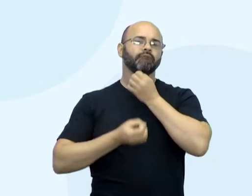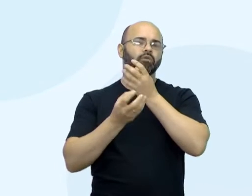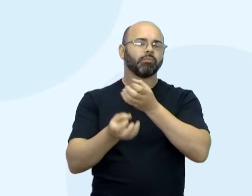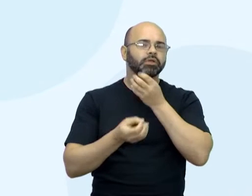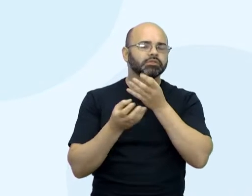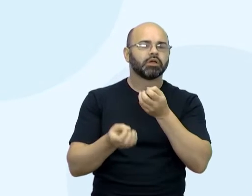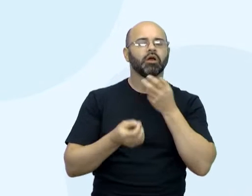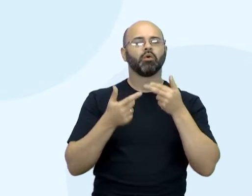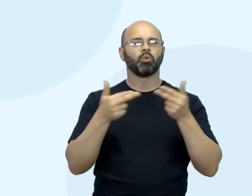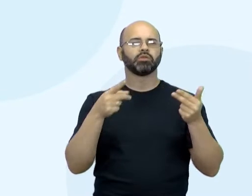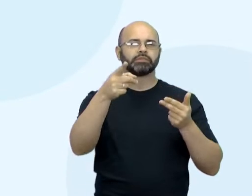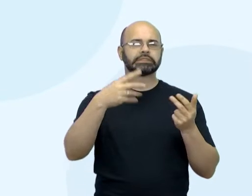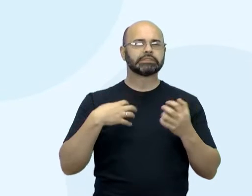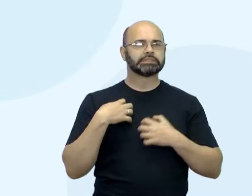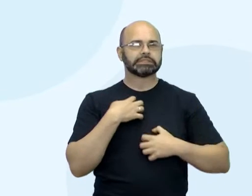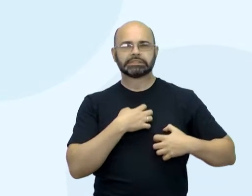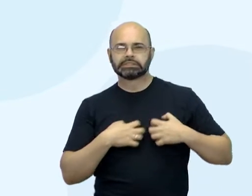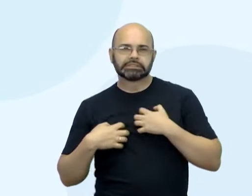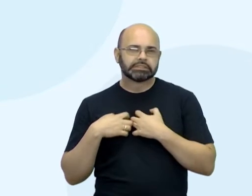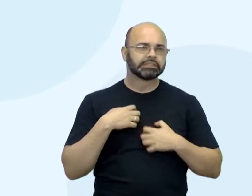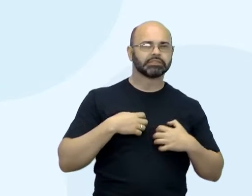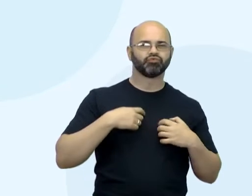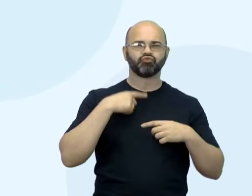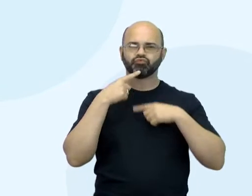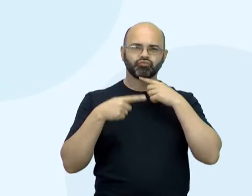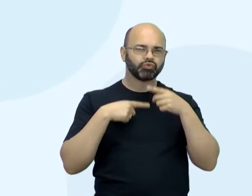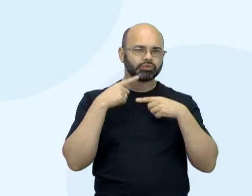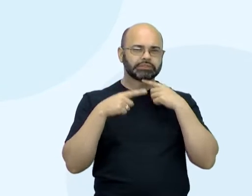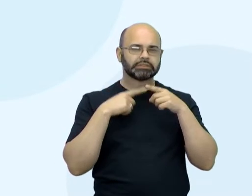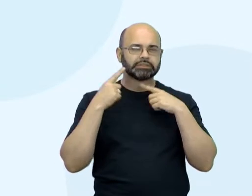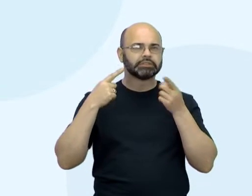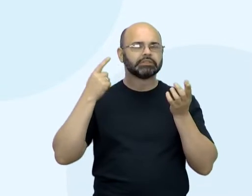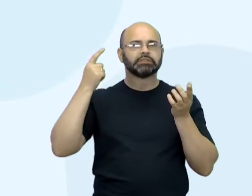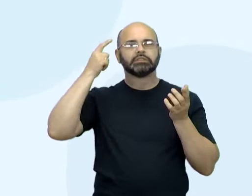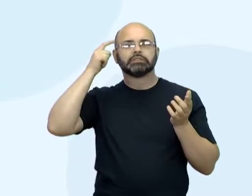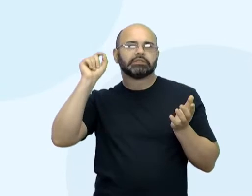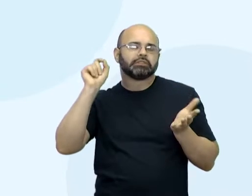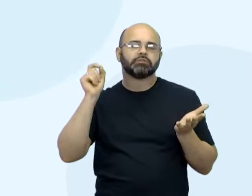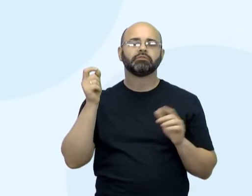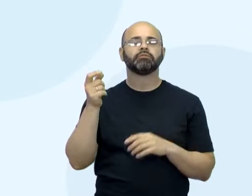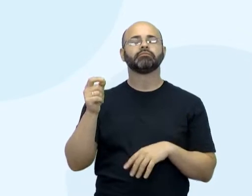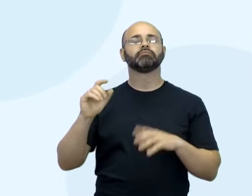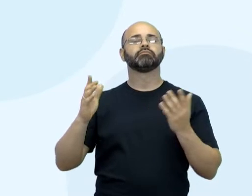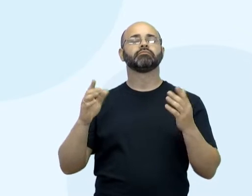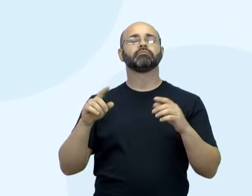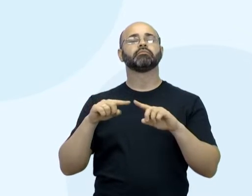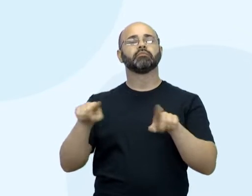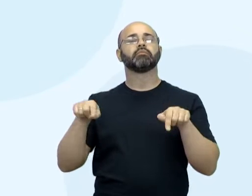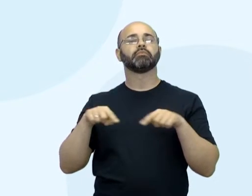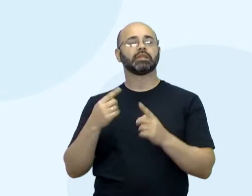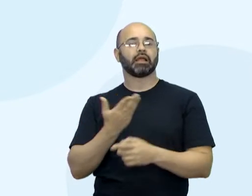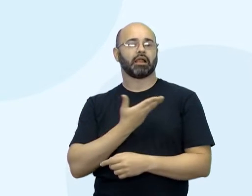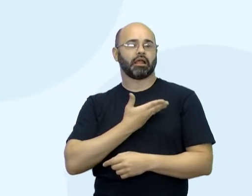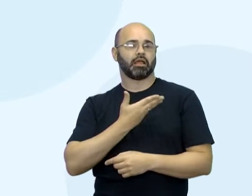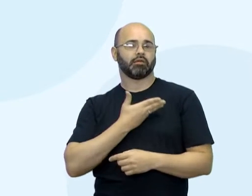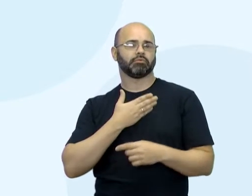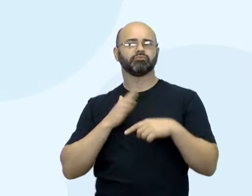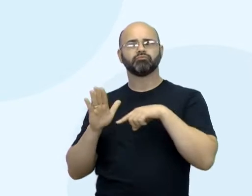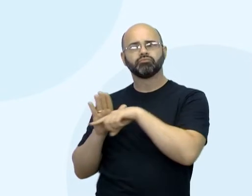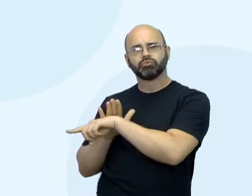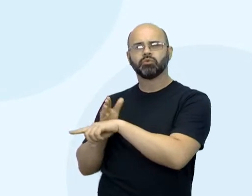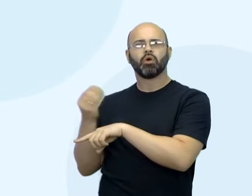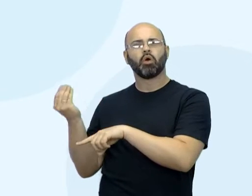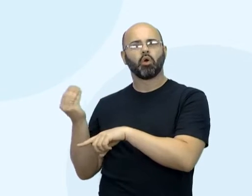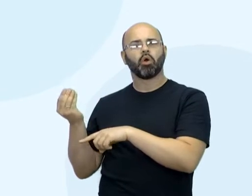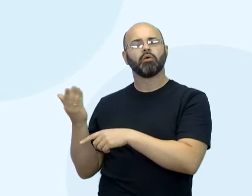anseios, suas ansiedades, até as suas dúvidas e discussões com um colega de sala, no sentido de promover aí uma